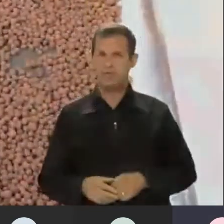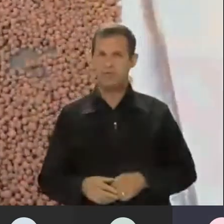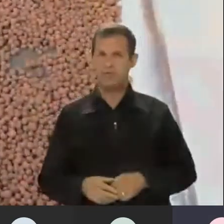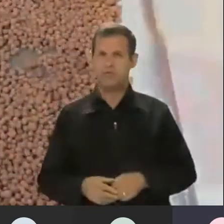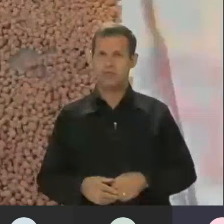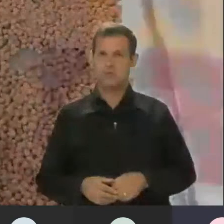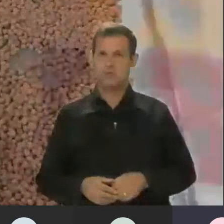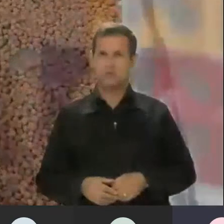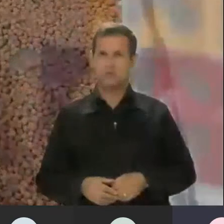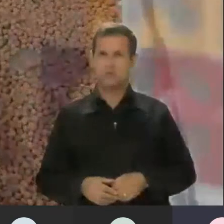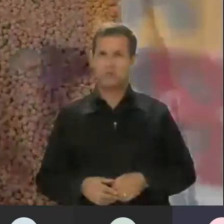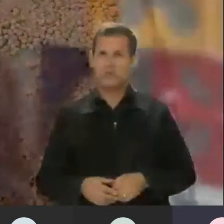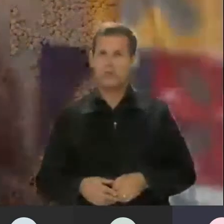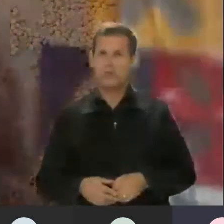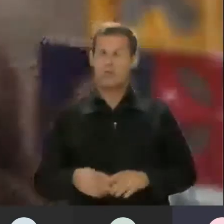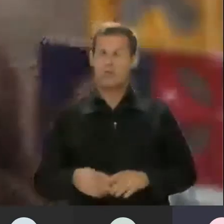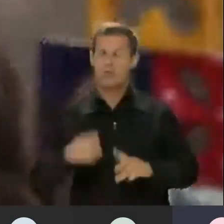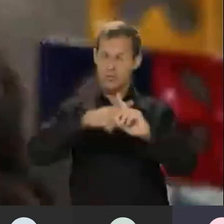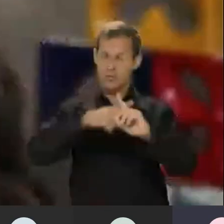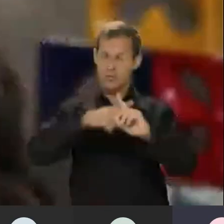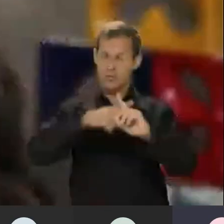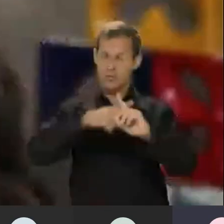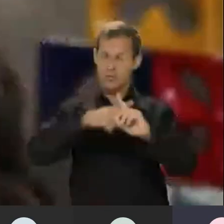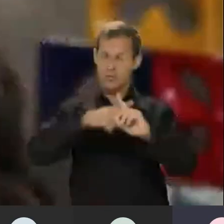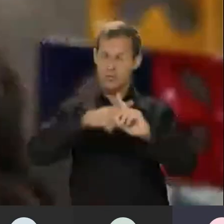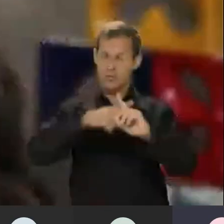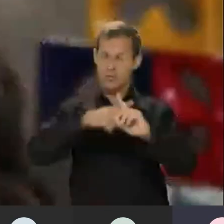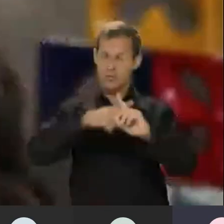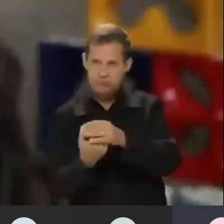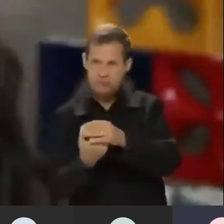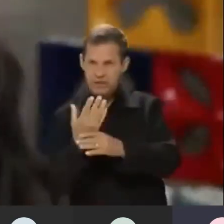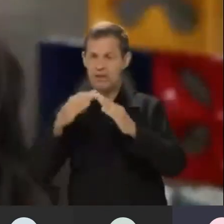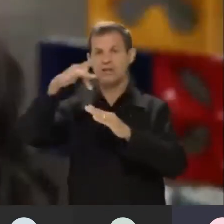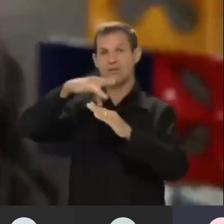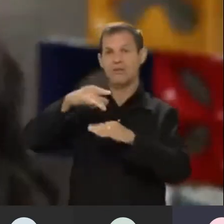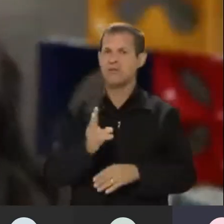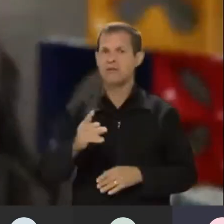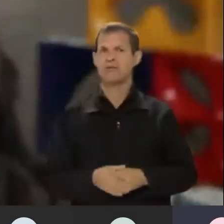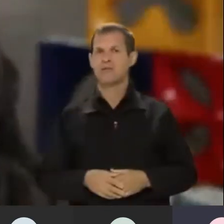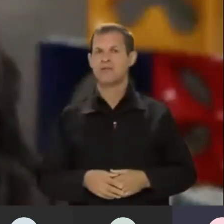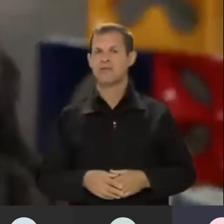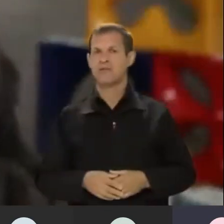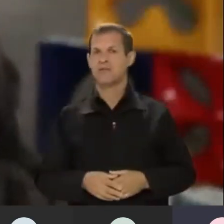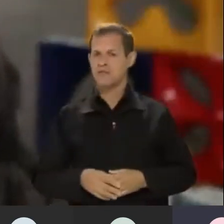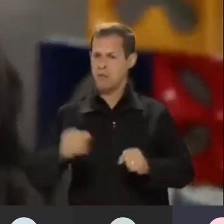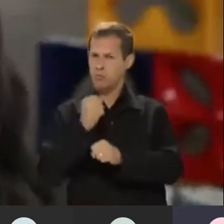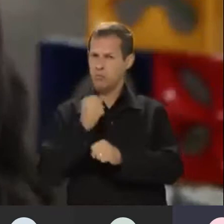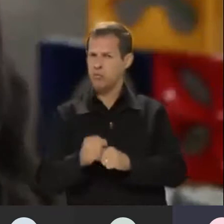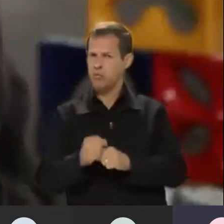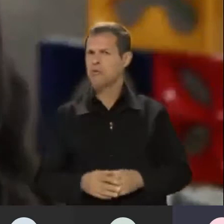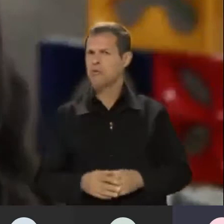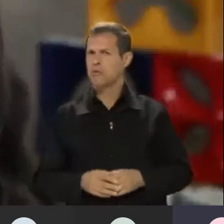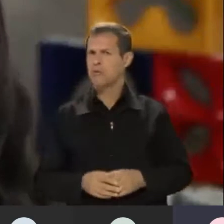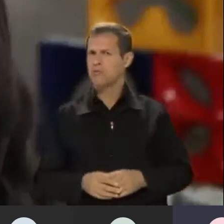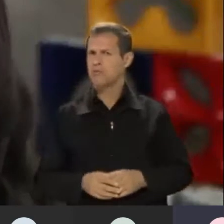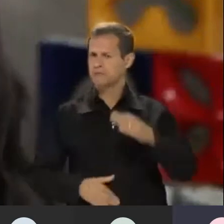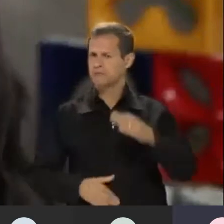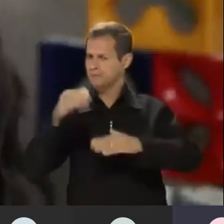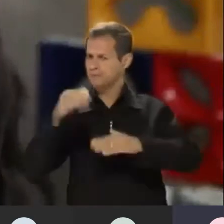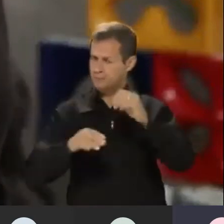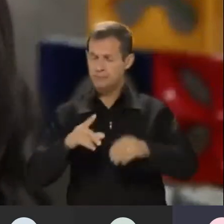as espécies que você vai colocar nesse telhado. E contar sempre com uma mão de obra especializada.